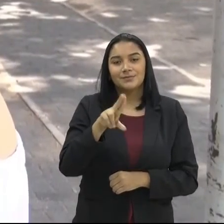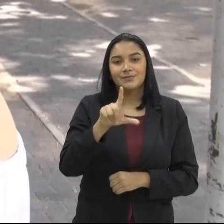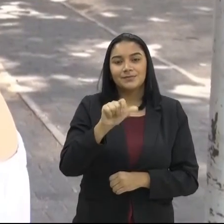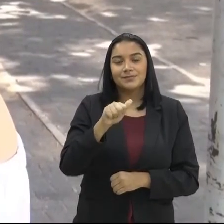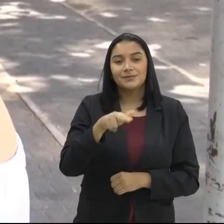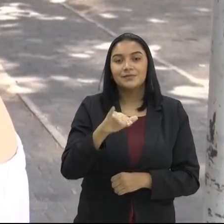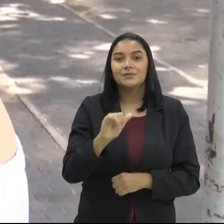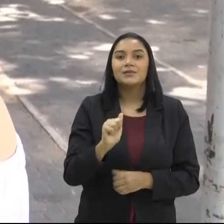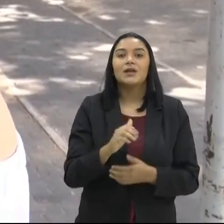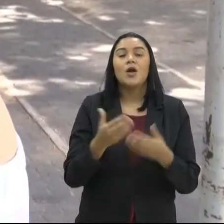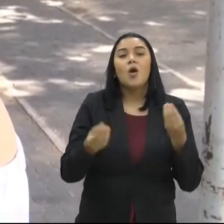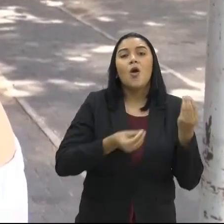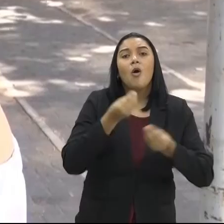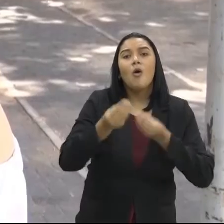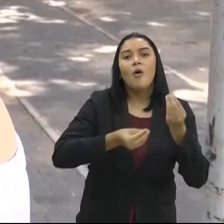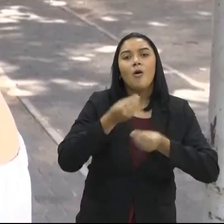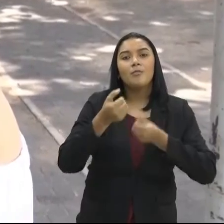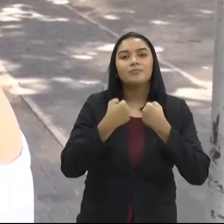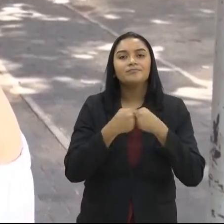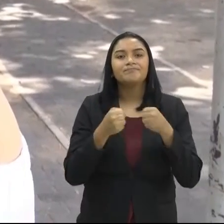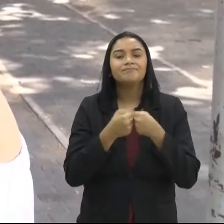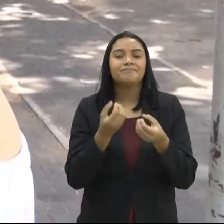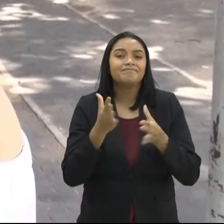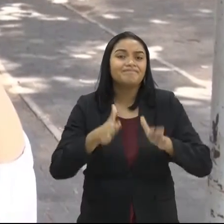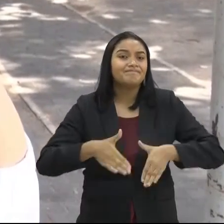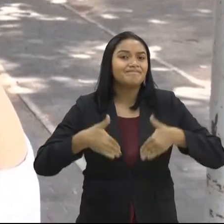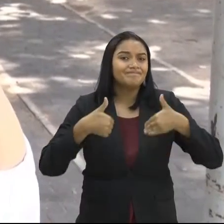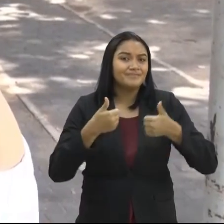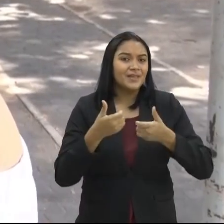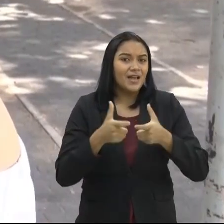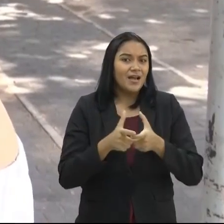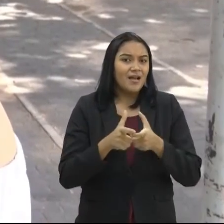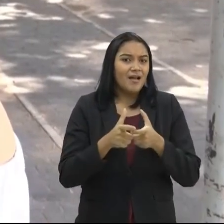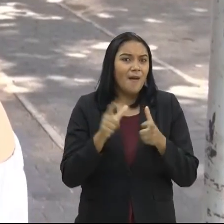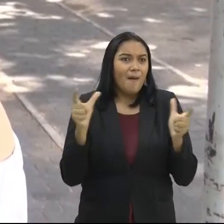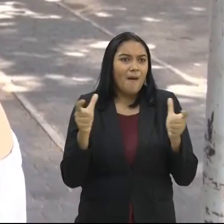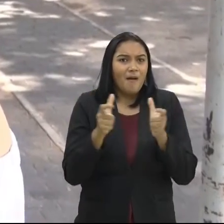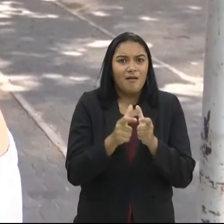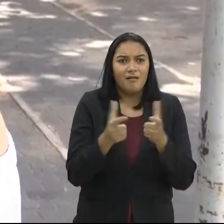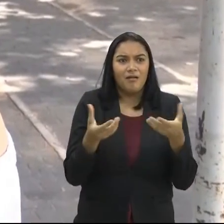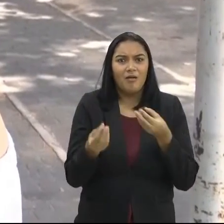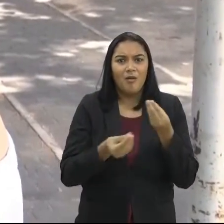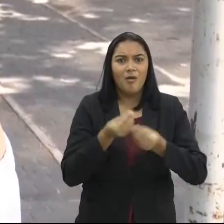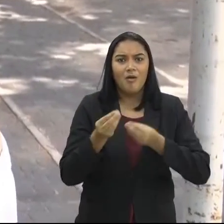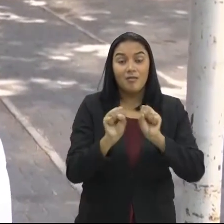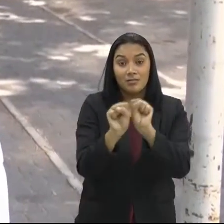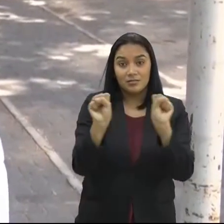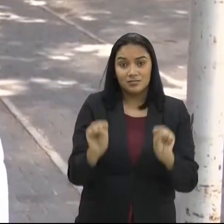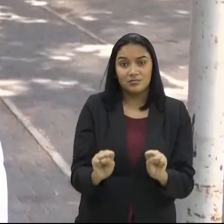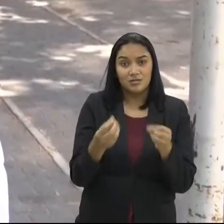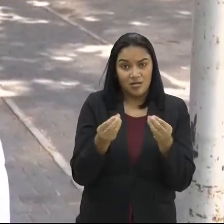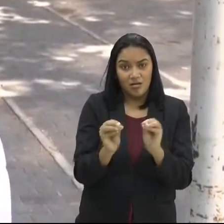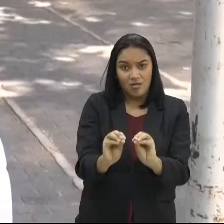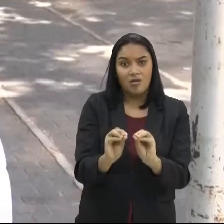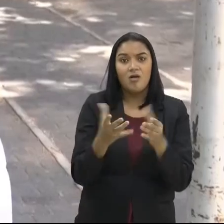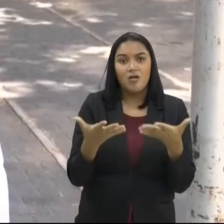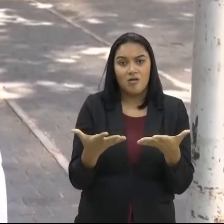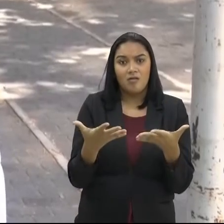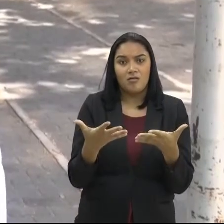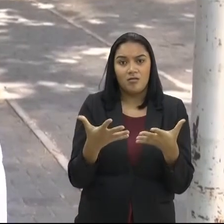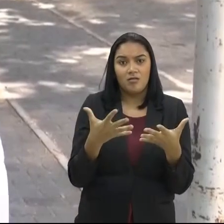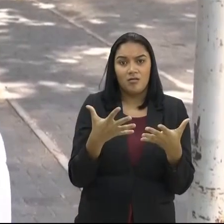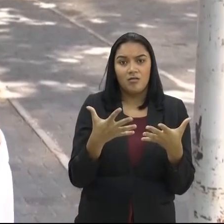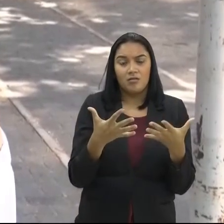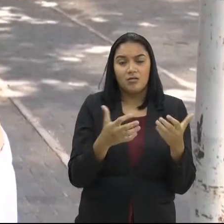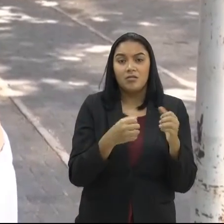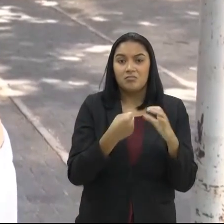os ônibus, né? Como é que vai melhorar a quantidade de ônibus, porque o sistema que foi implantado da integração, para